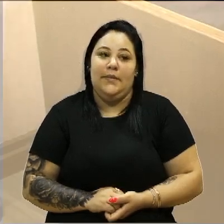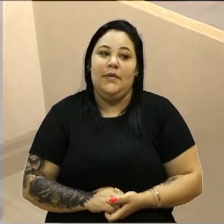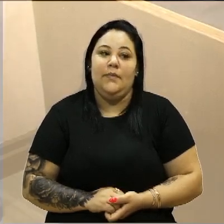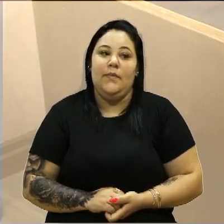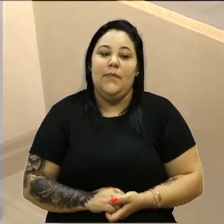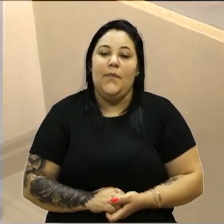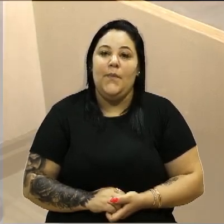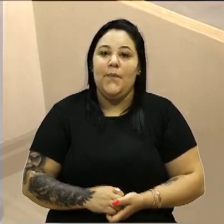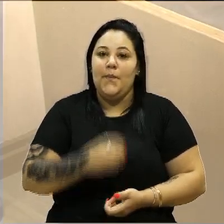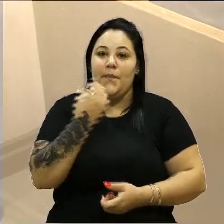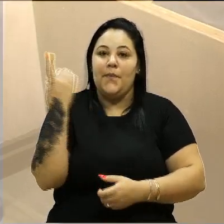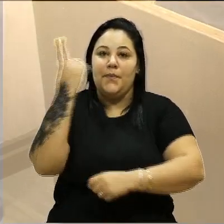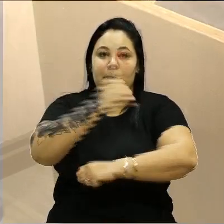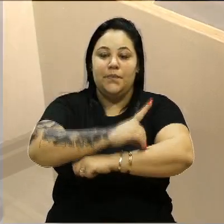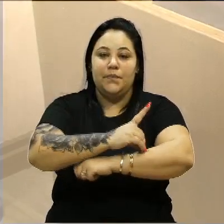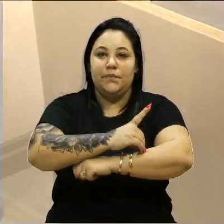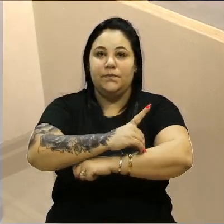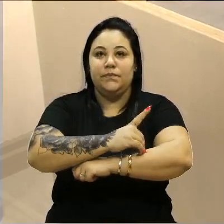Bom dia.